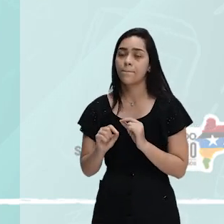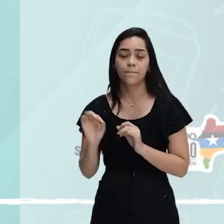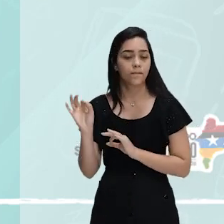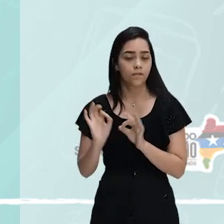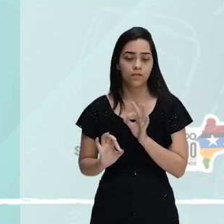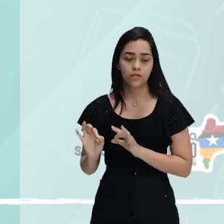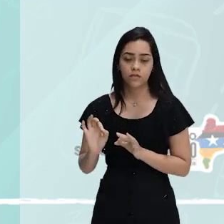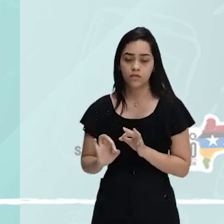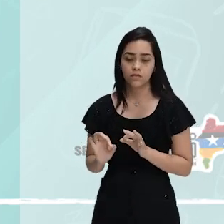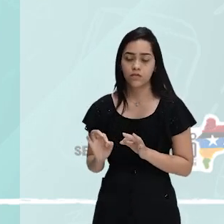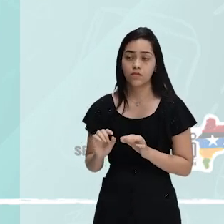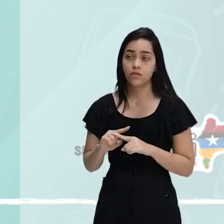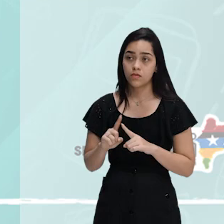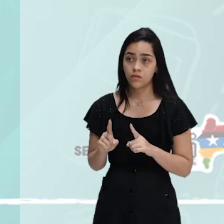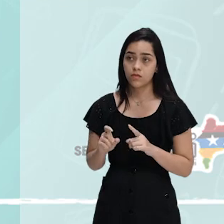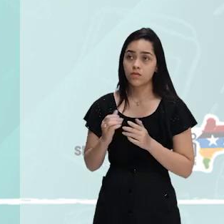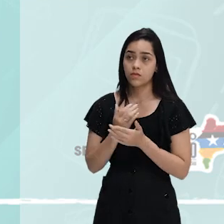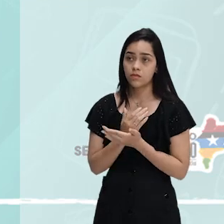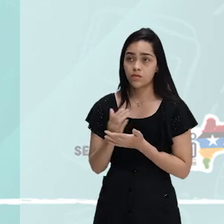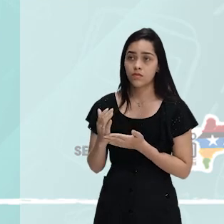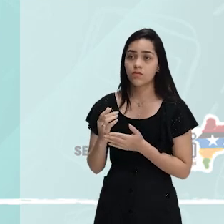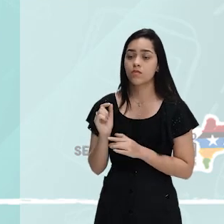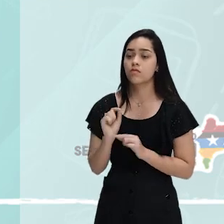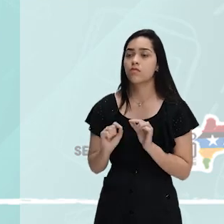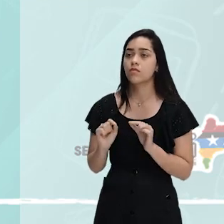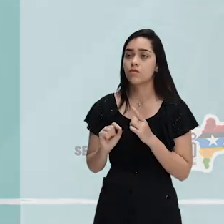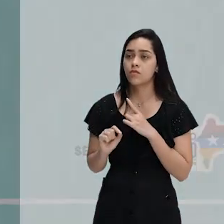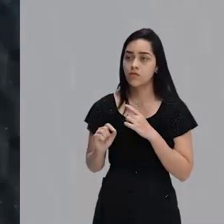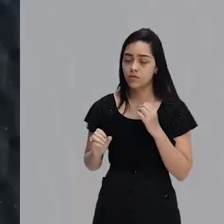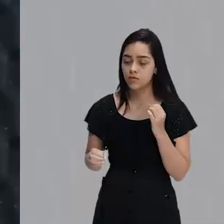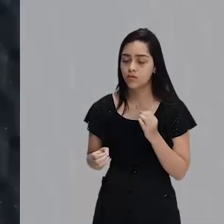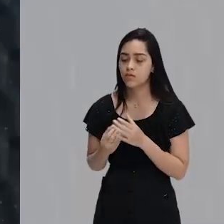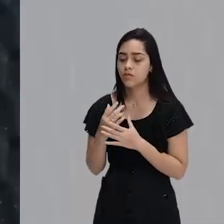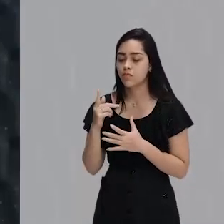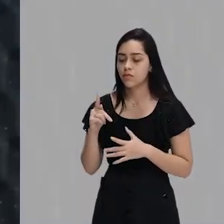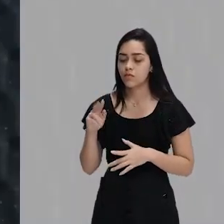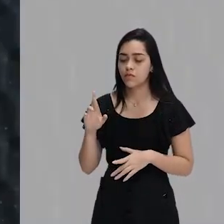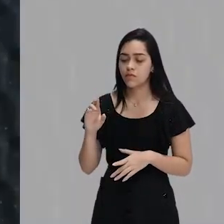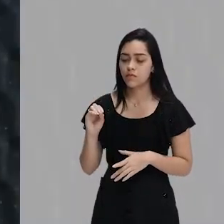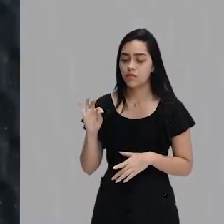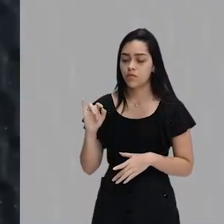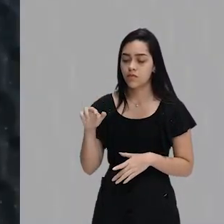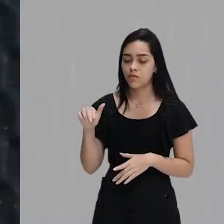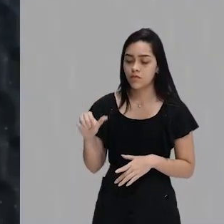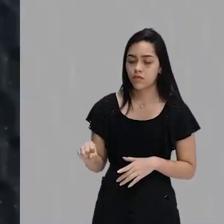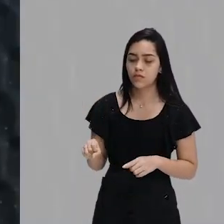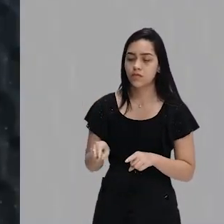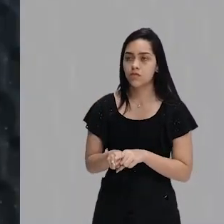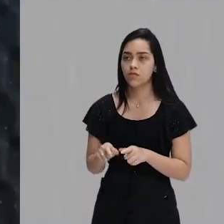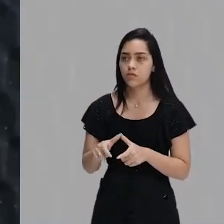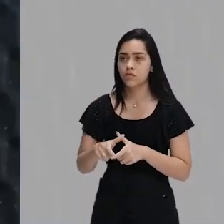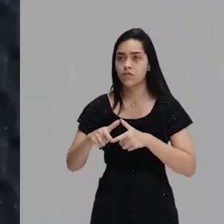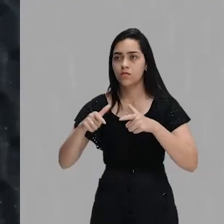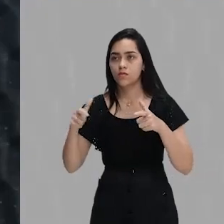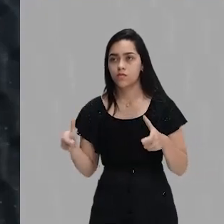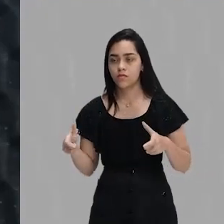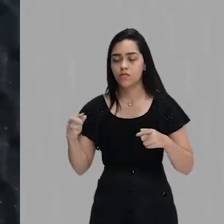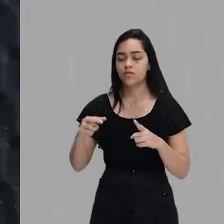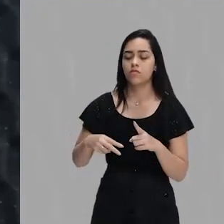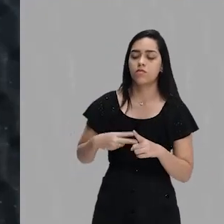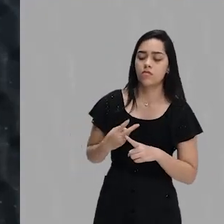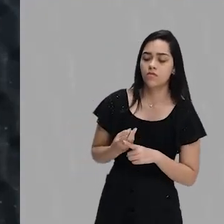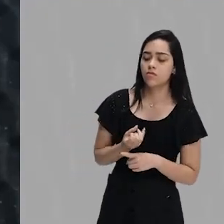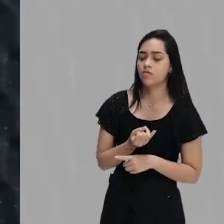preparada para se dividir, mas aí ela começa agora o quê? Produzir mais proteínas, aumentar o seu tamanho, duplicar